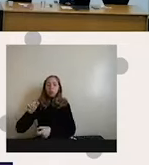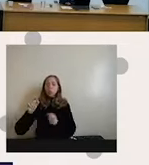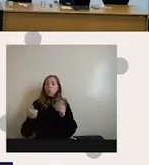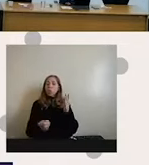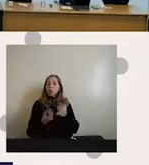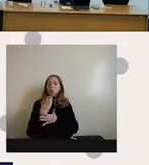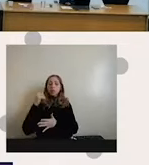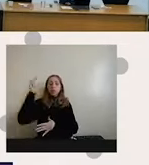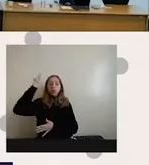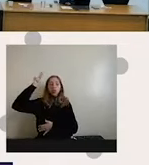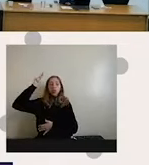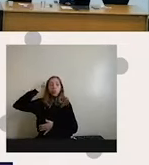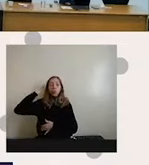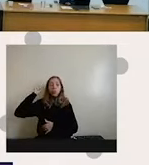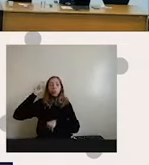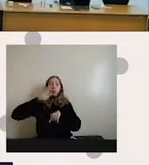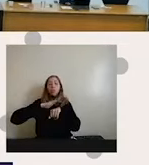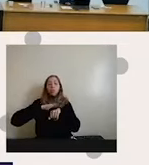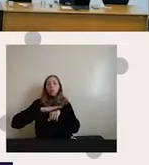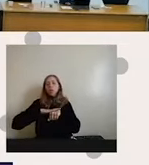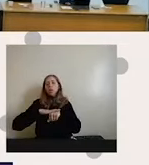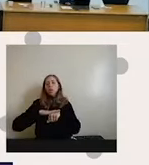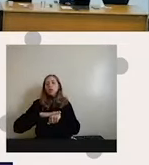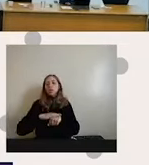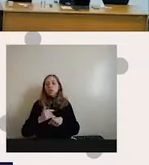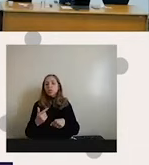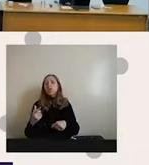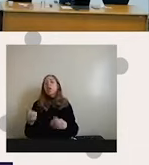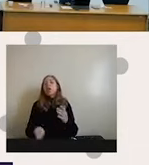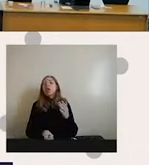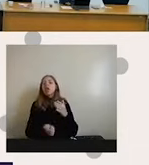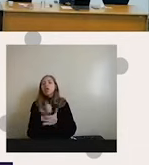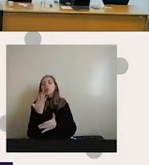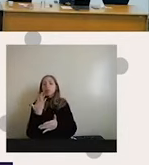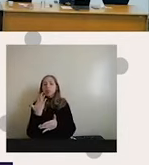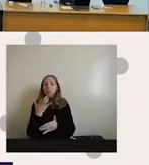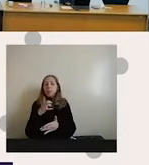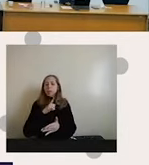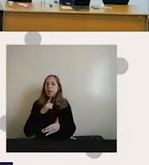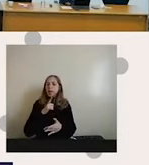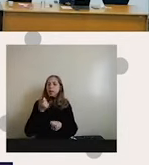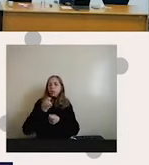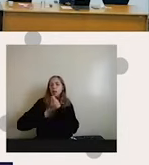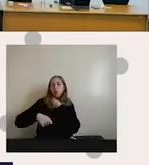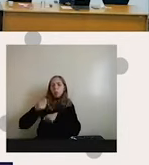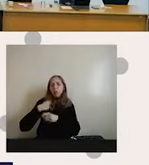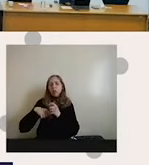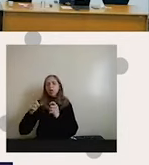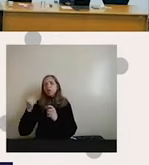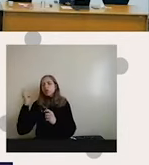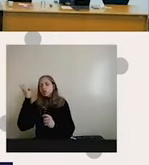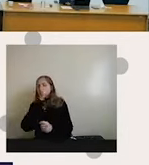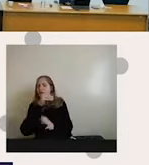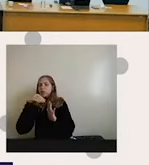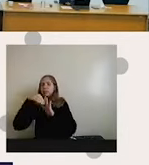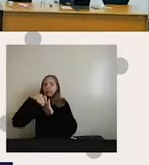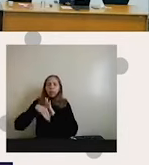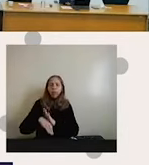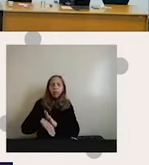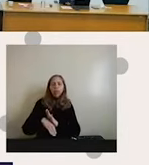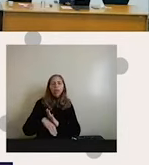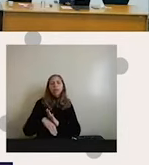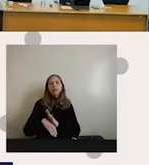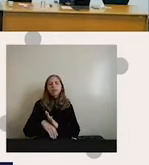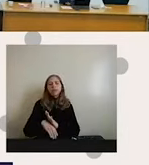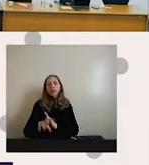em momentos em que há austeridade financeira, né, em momentos de crise econômica, ou seja, o suicídio, que é tema do